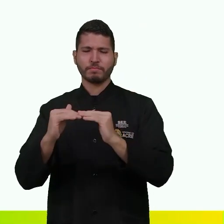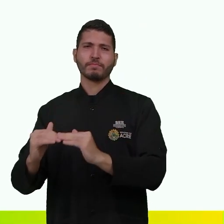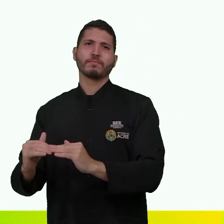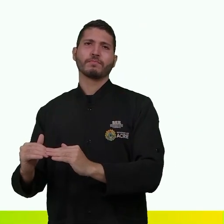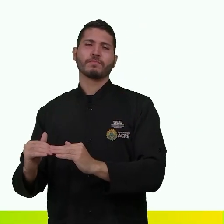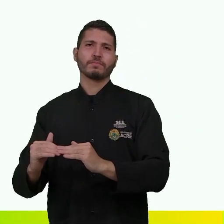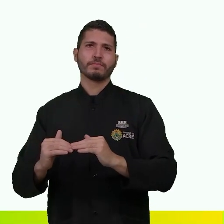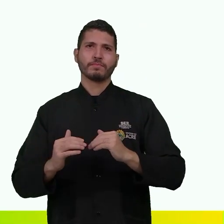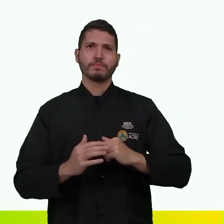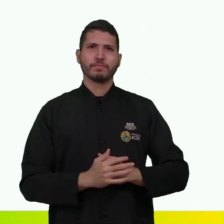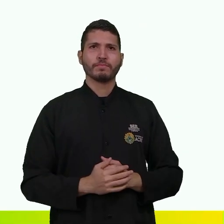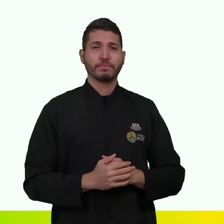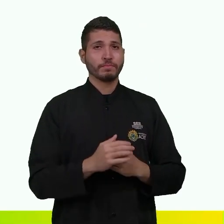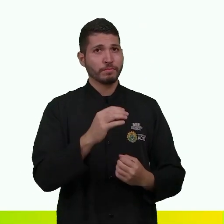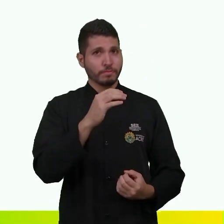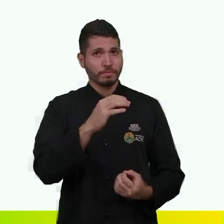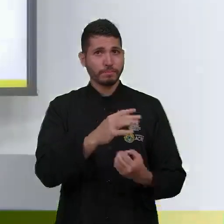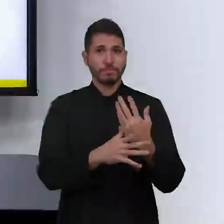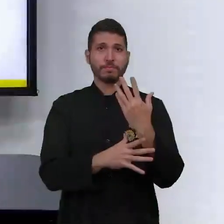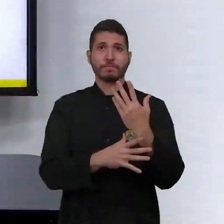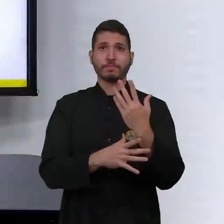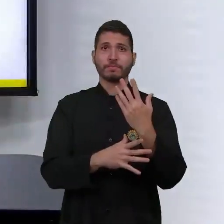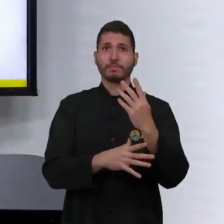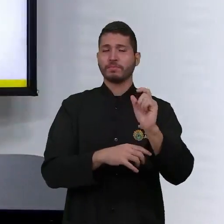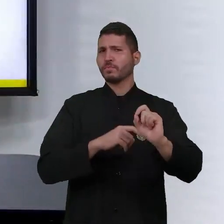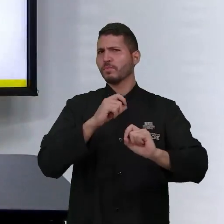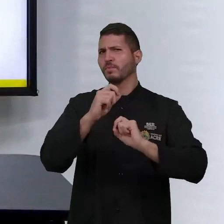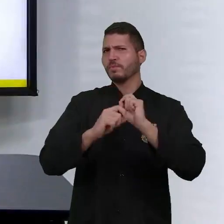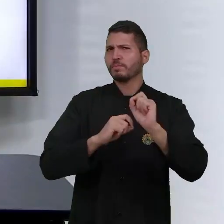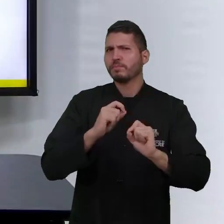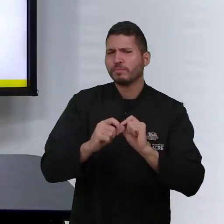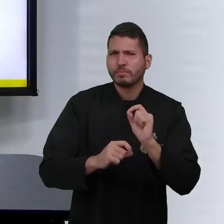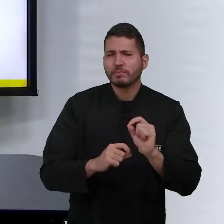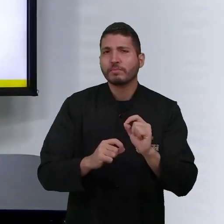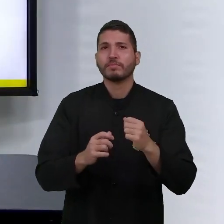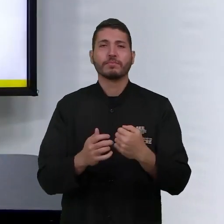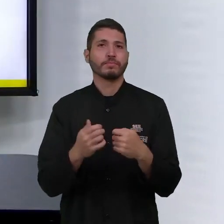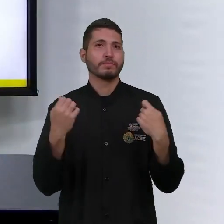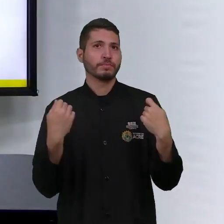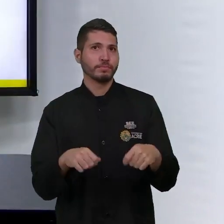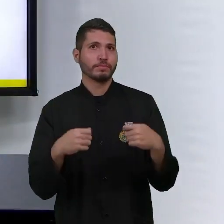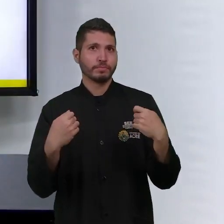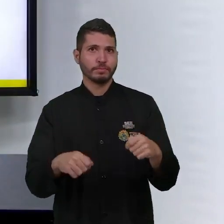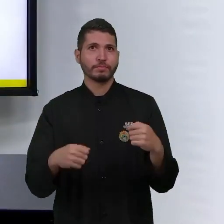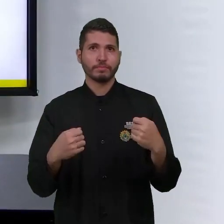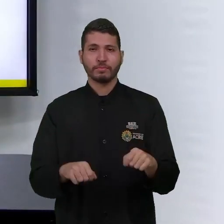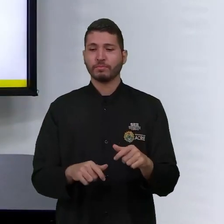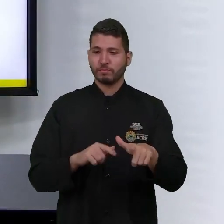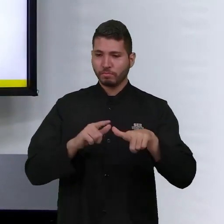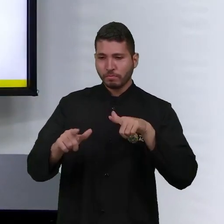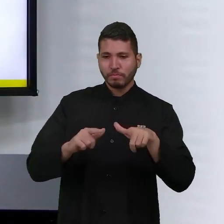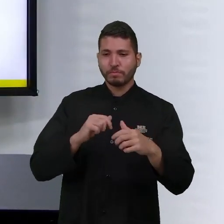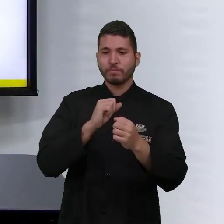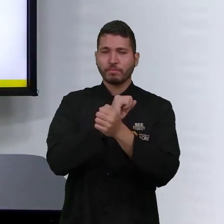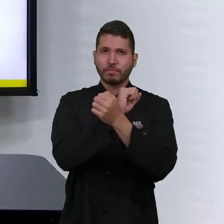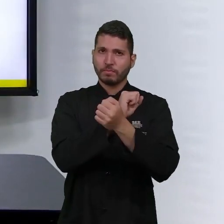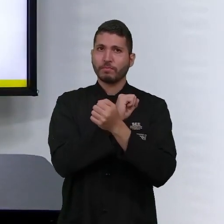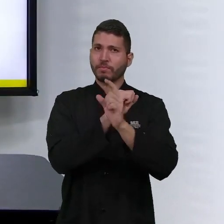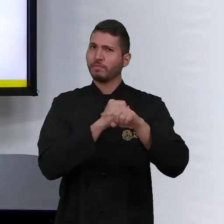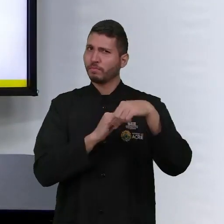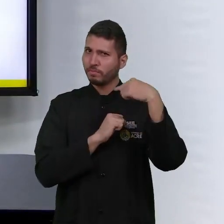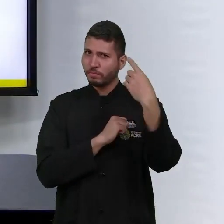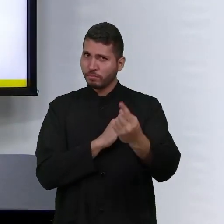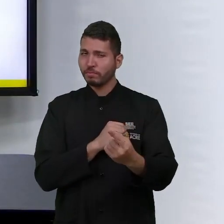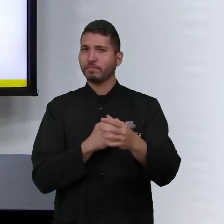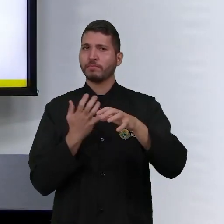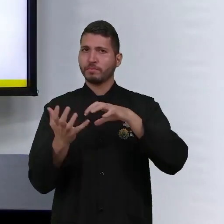de então, surge a necessidade cada vez maior de mão de obra. Aí, mais tarde, vem a Revolução Industrial e